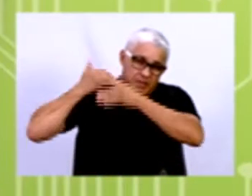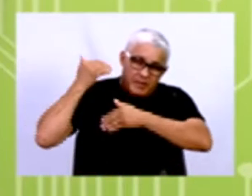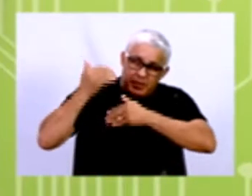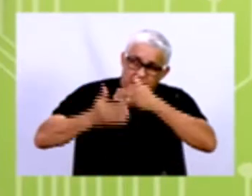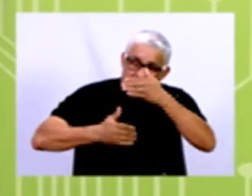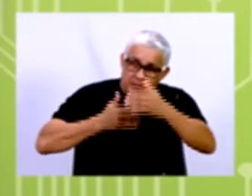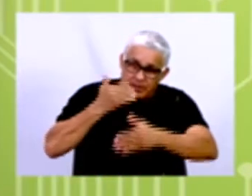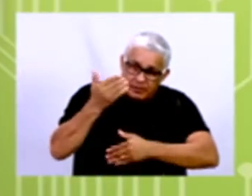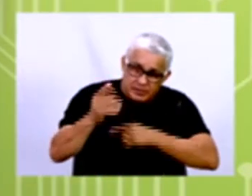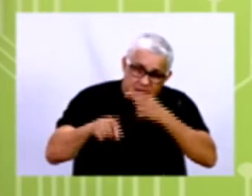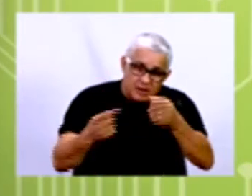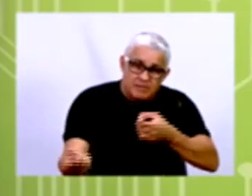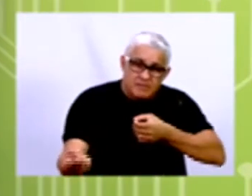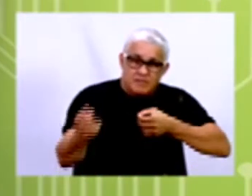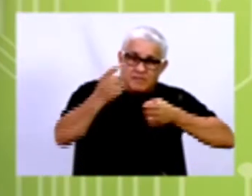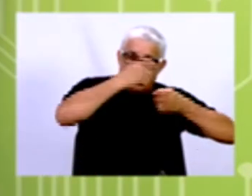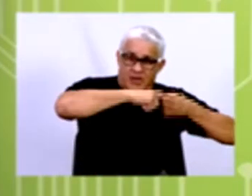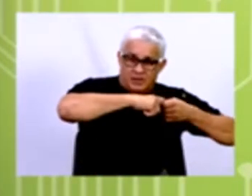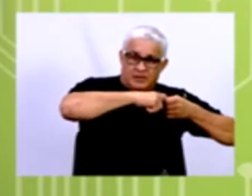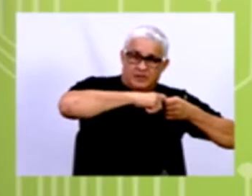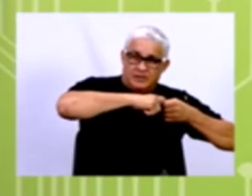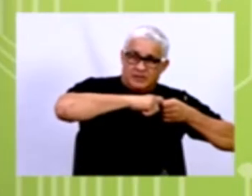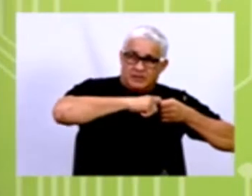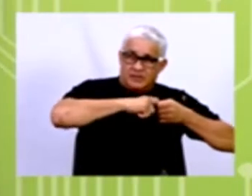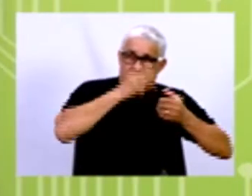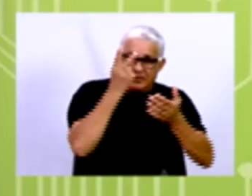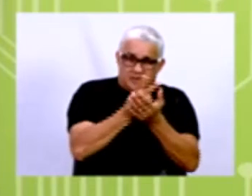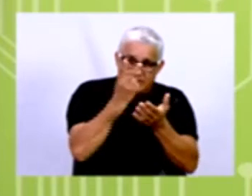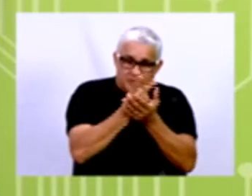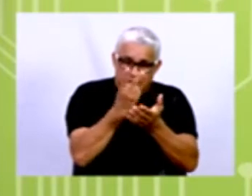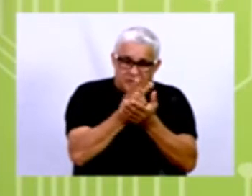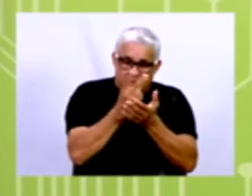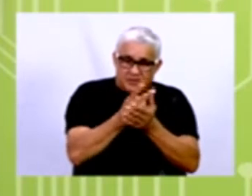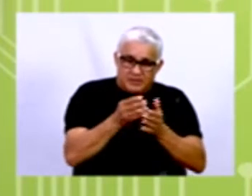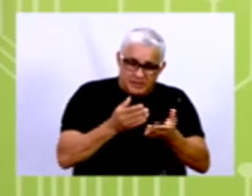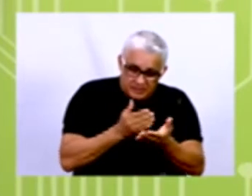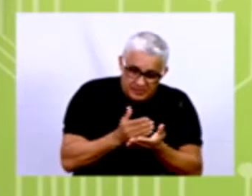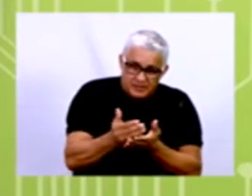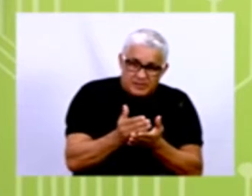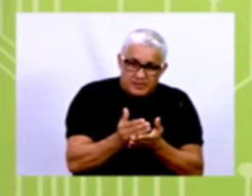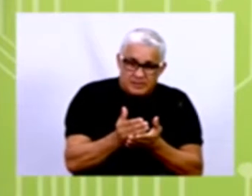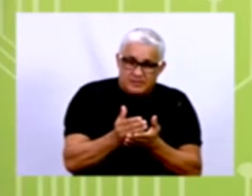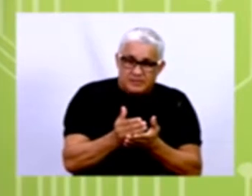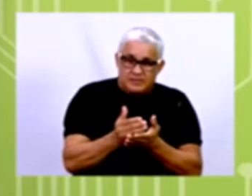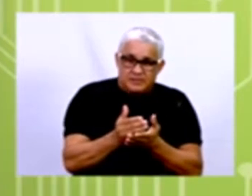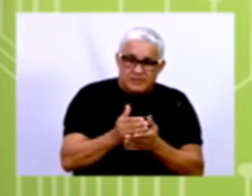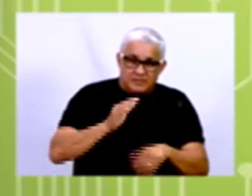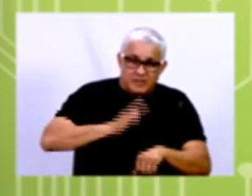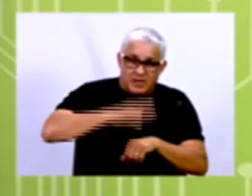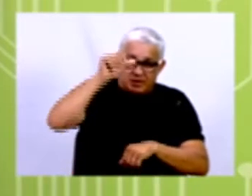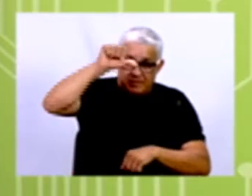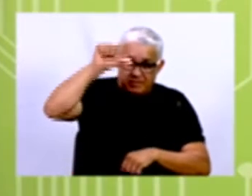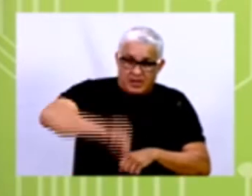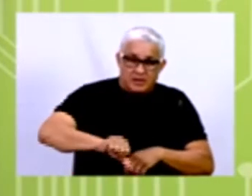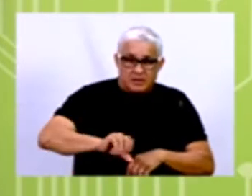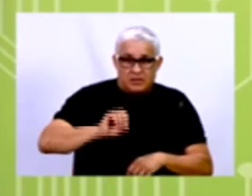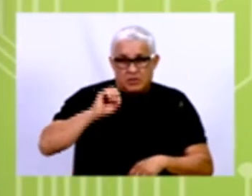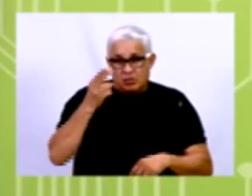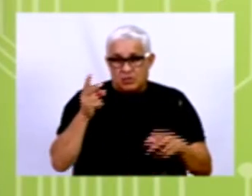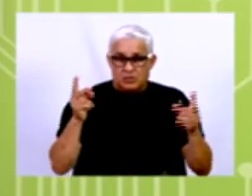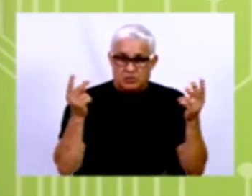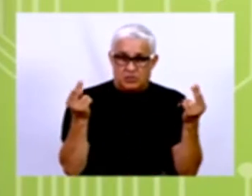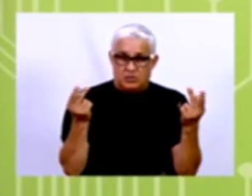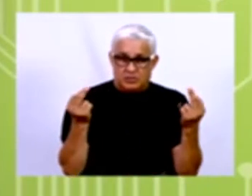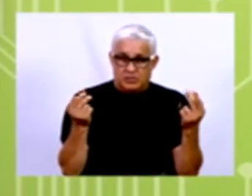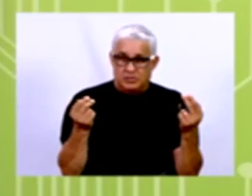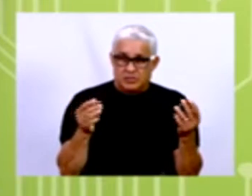e retorna a esse mesmo ponto de origem, maior, menor ou igual. Então, daí a origem